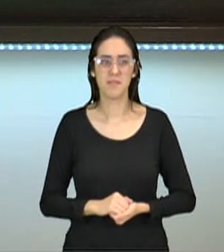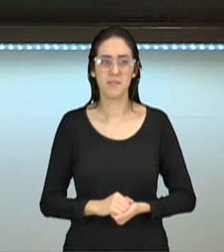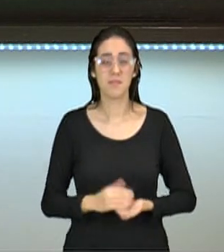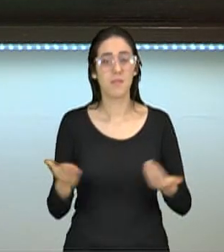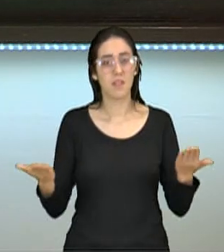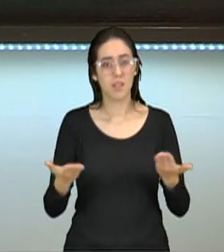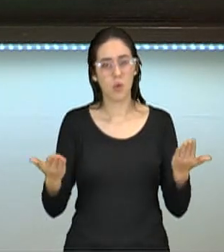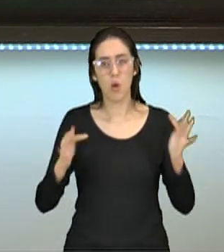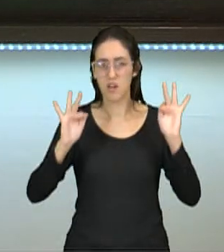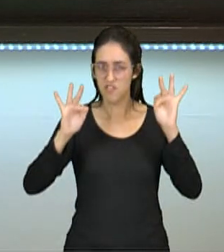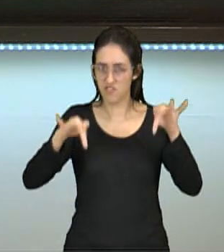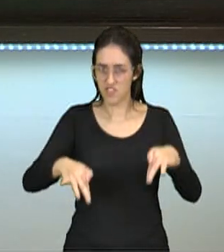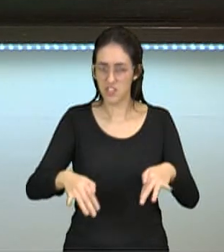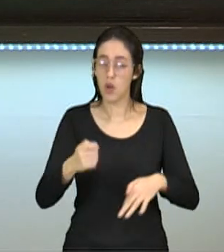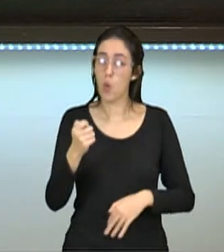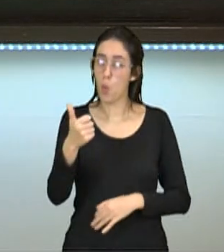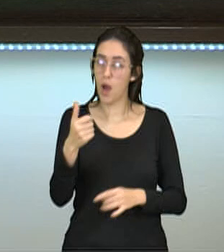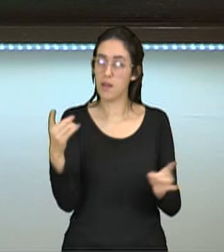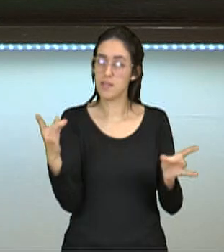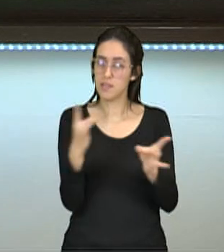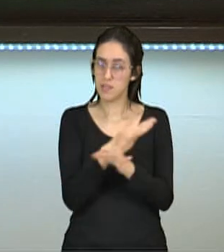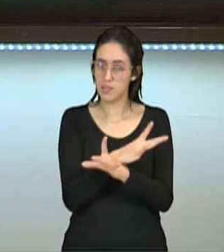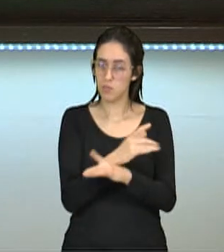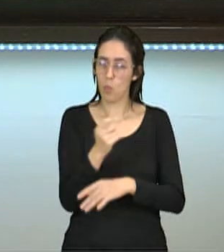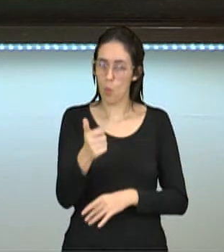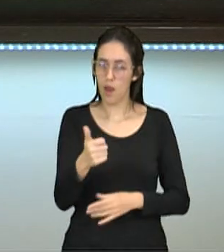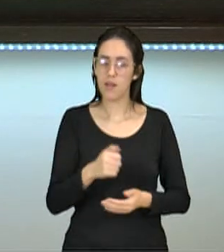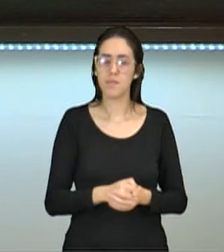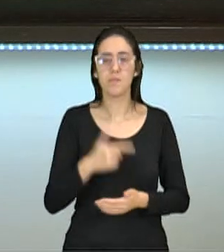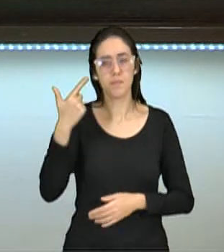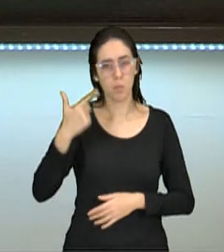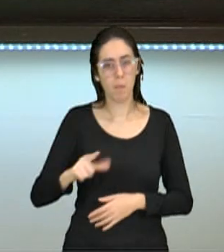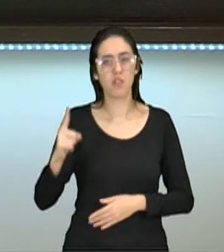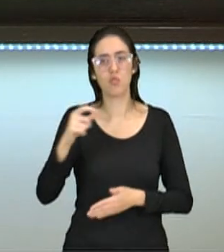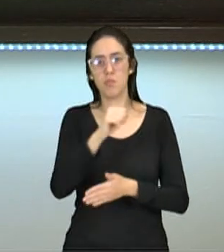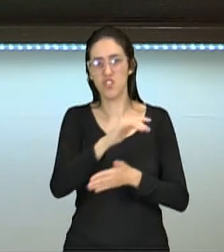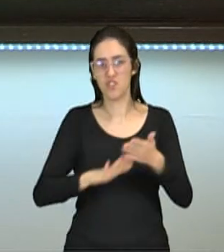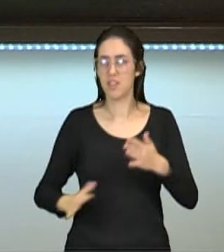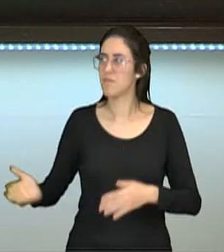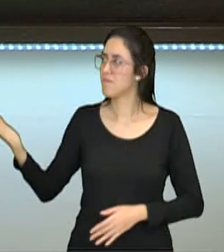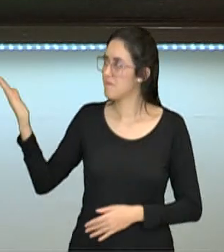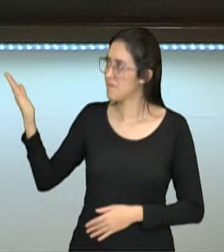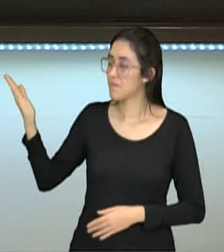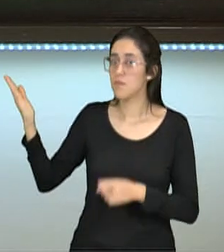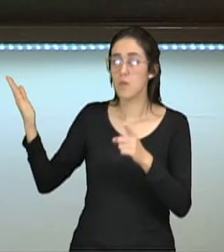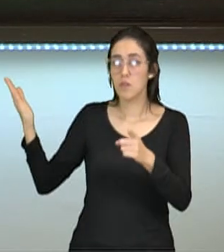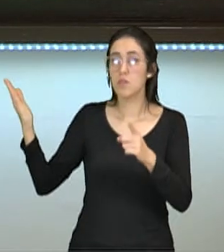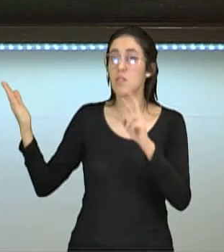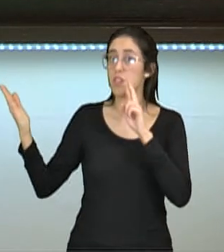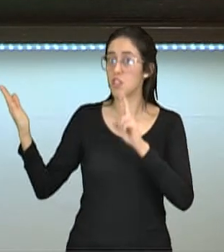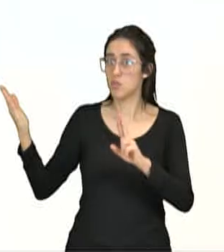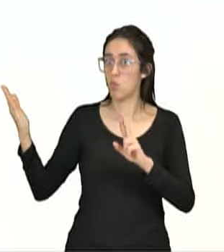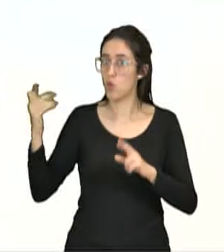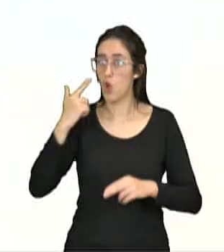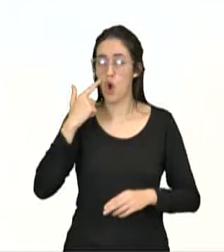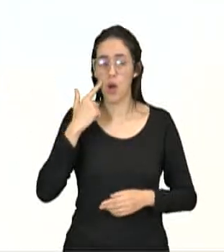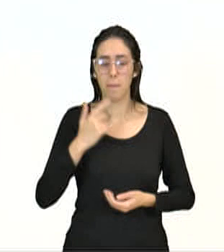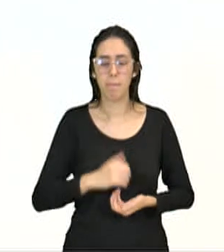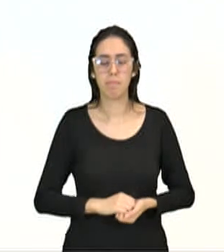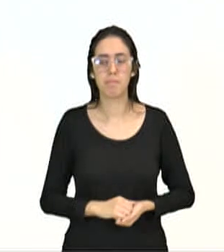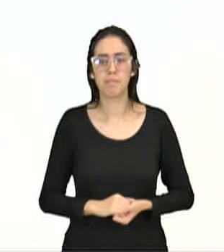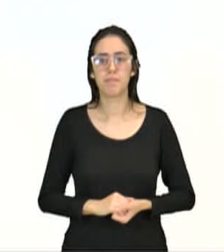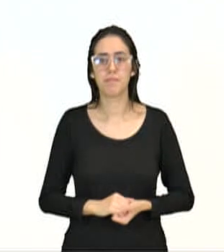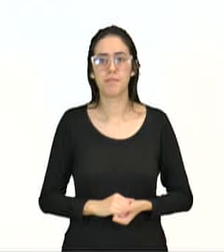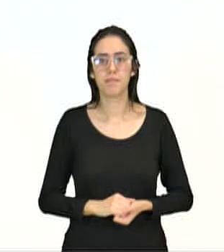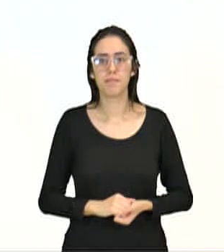E para fechar, estamos quase finalizando essa aula, temos mais uma atividade aqui para você responder. Olha só,